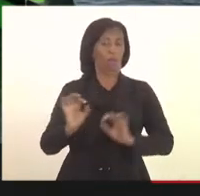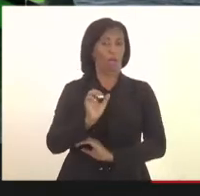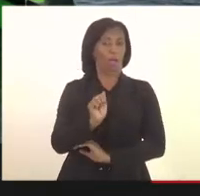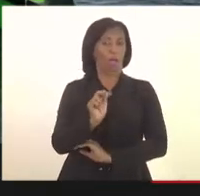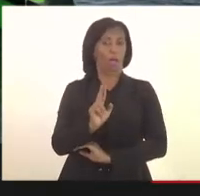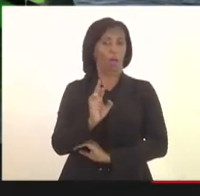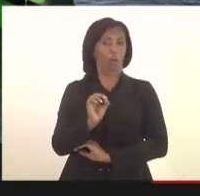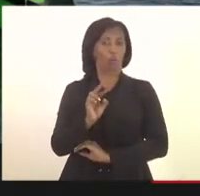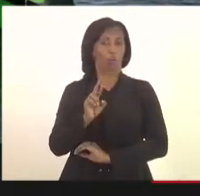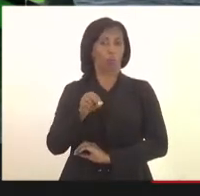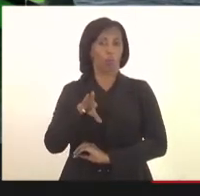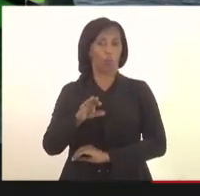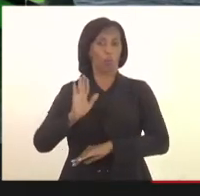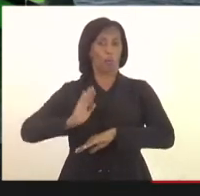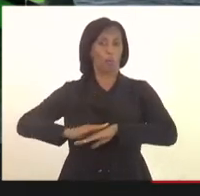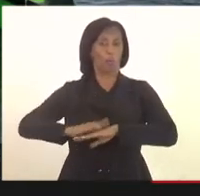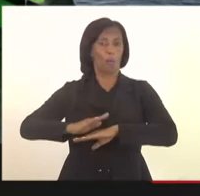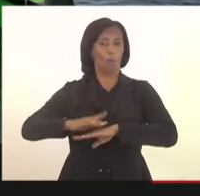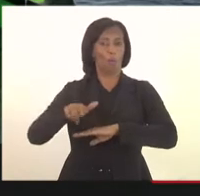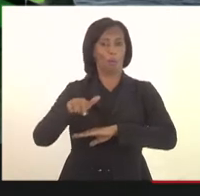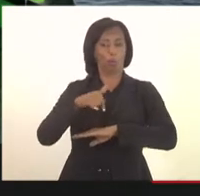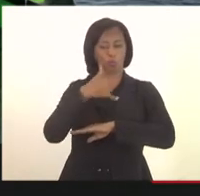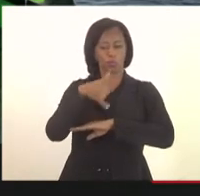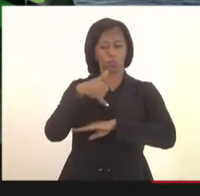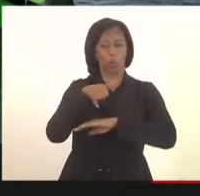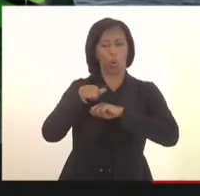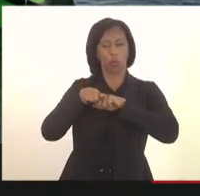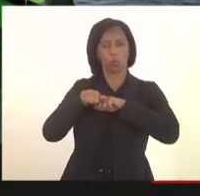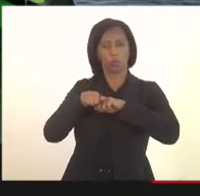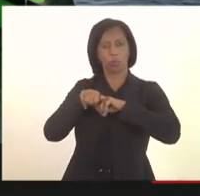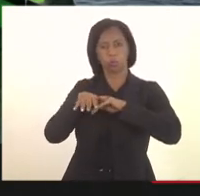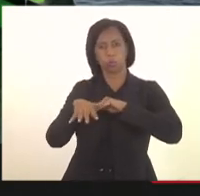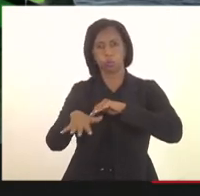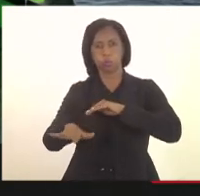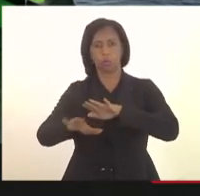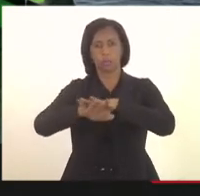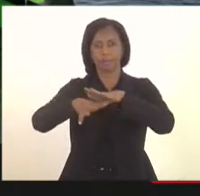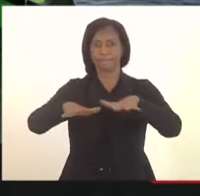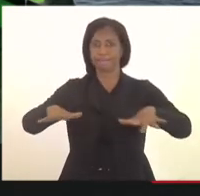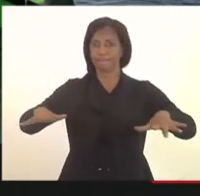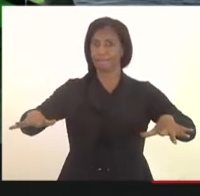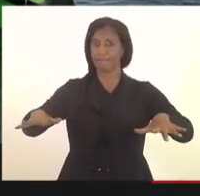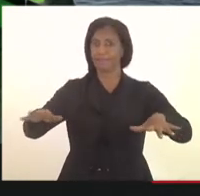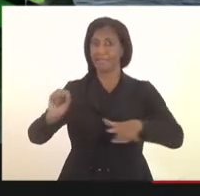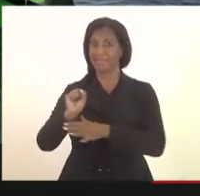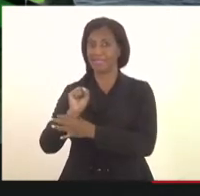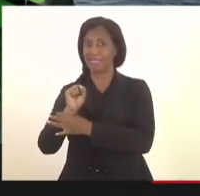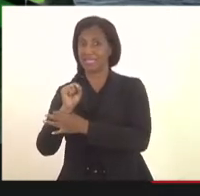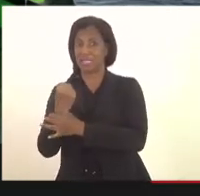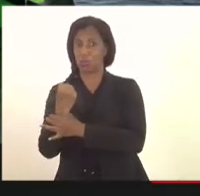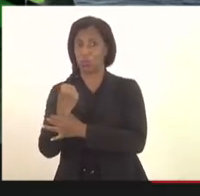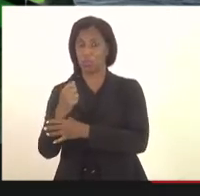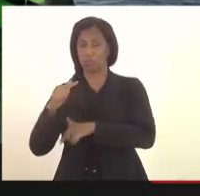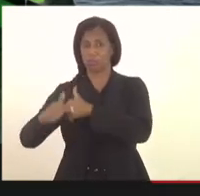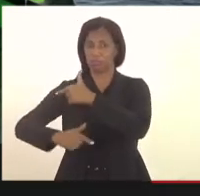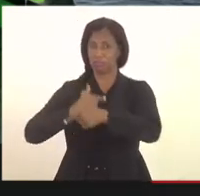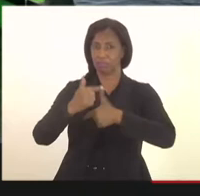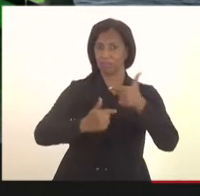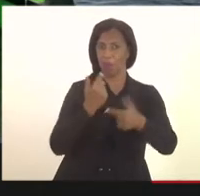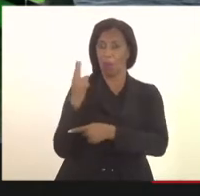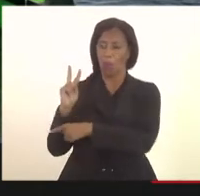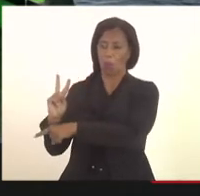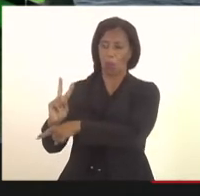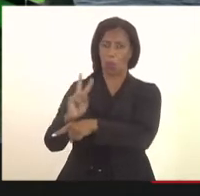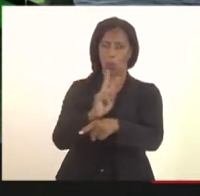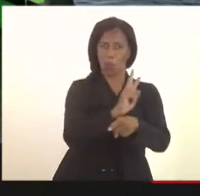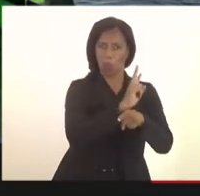de óleo no mar. Então, um projeto de extrema importância para aumentar a segurança das nossas atividades e proteger o meio